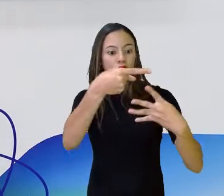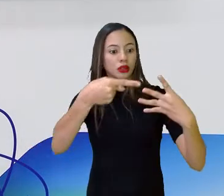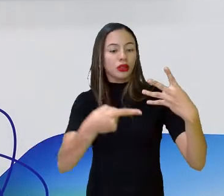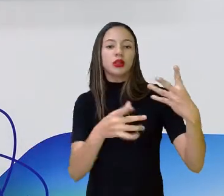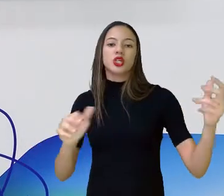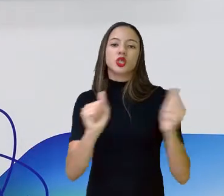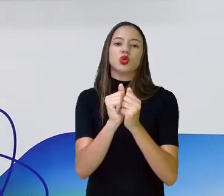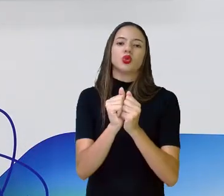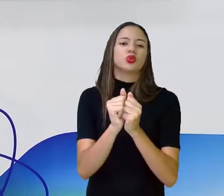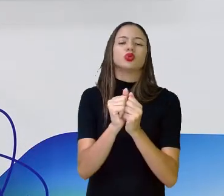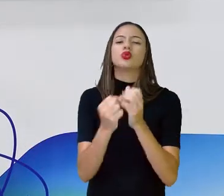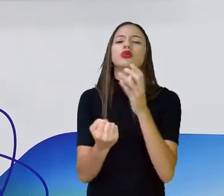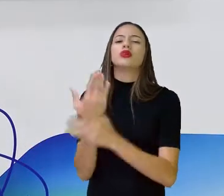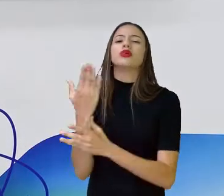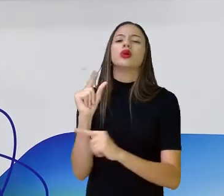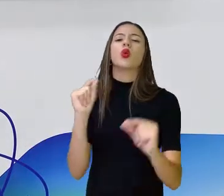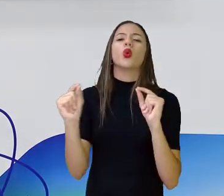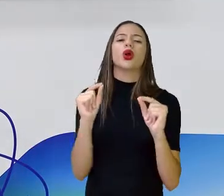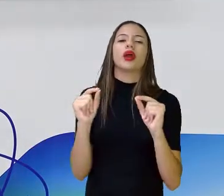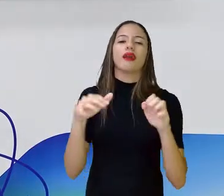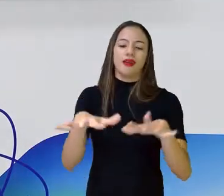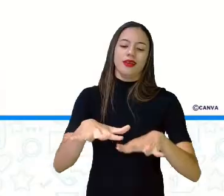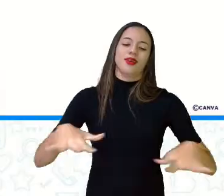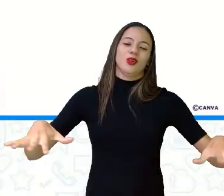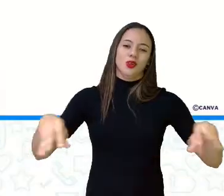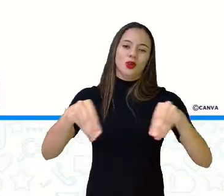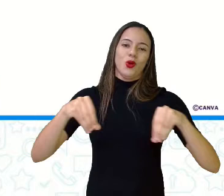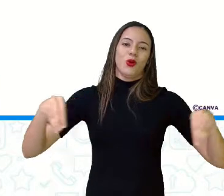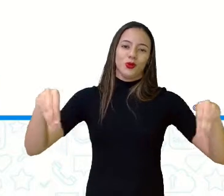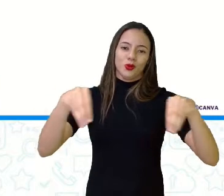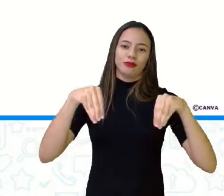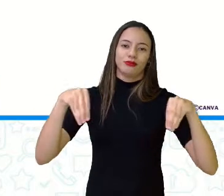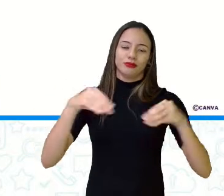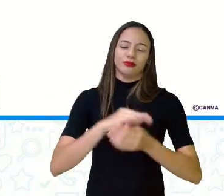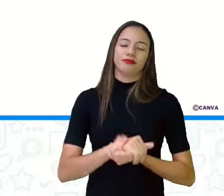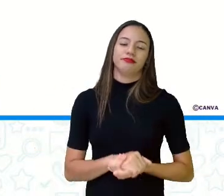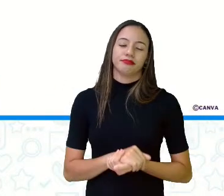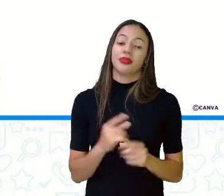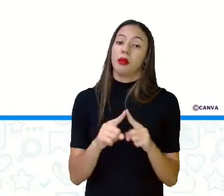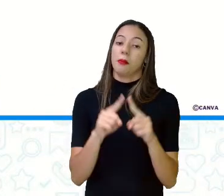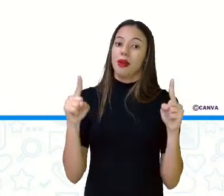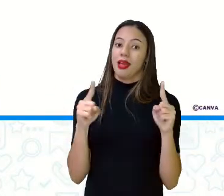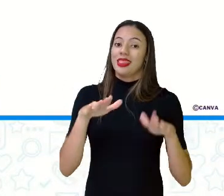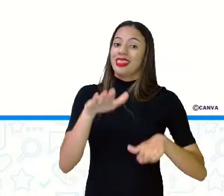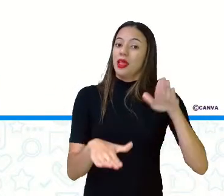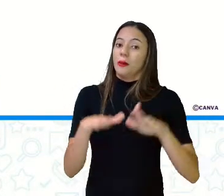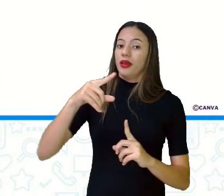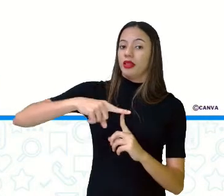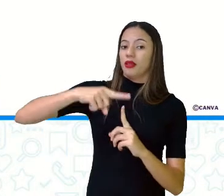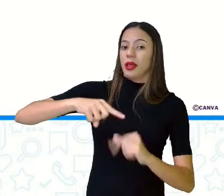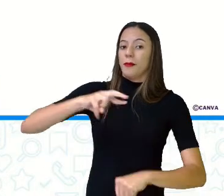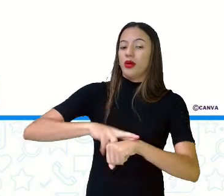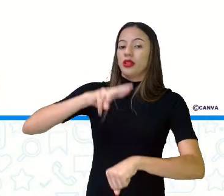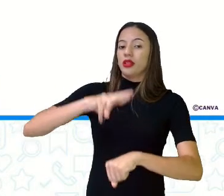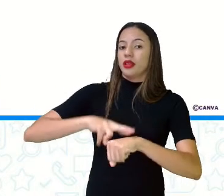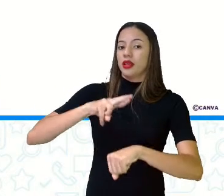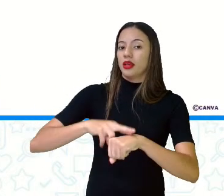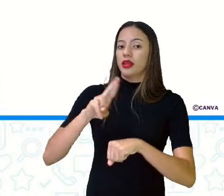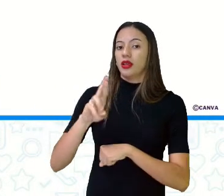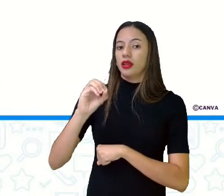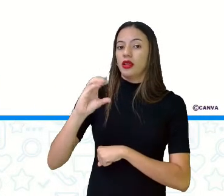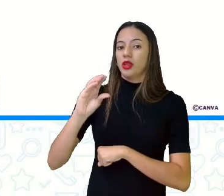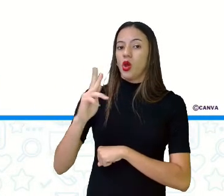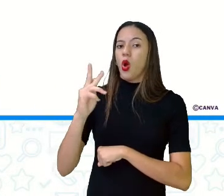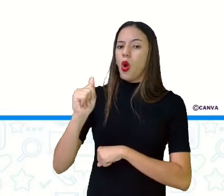que nós conhecemos por solo. E claro, dependendo do tipo de rocha, pode haver mais ou